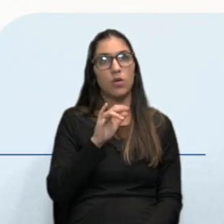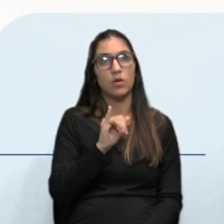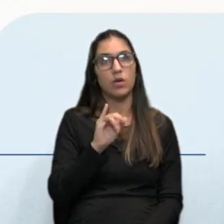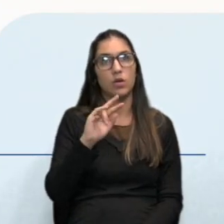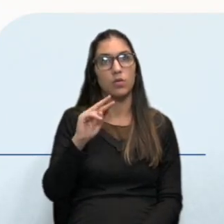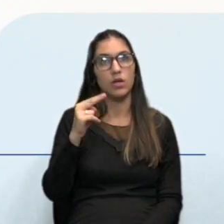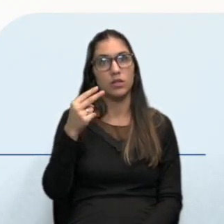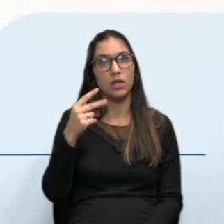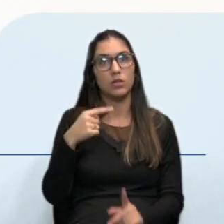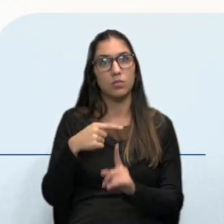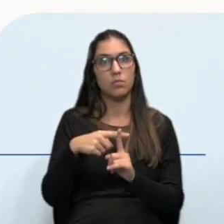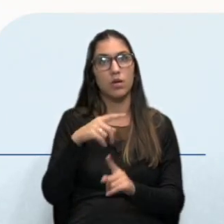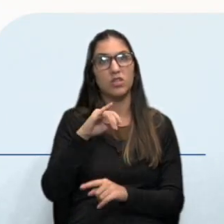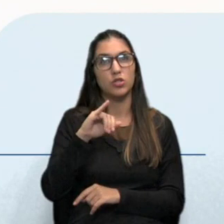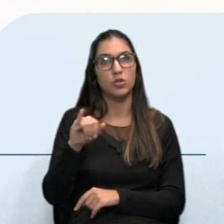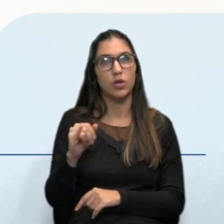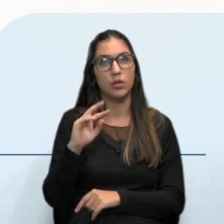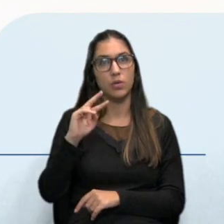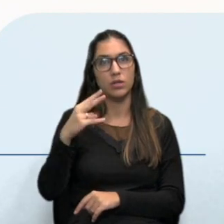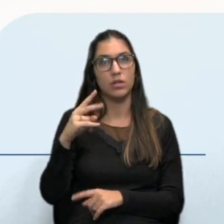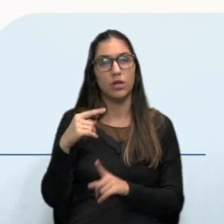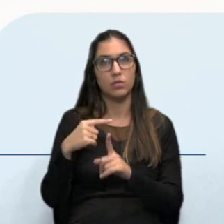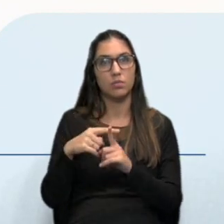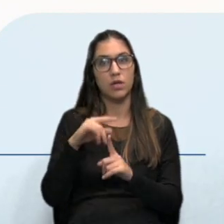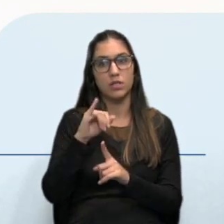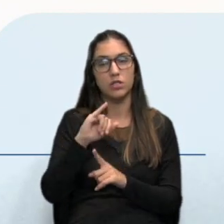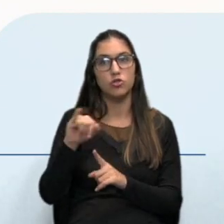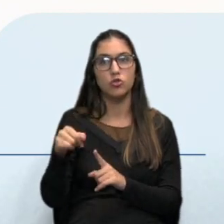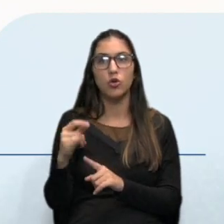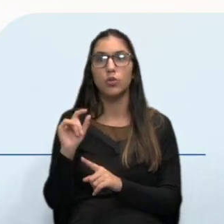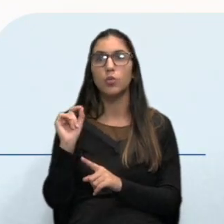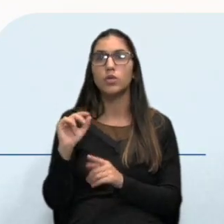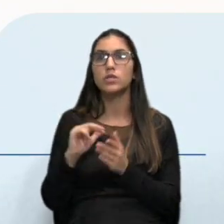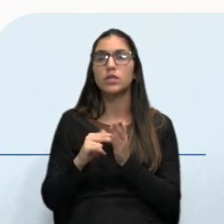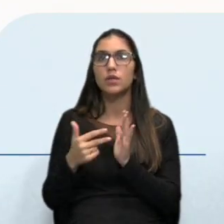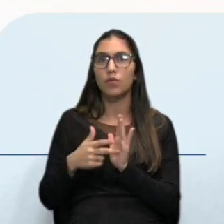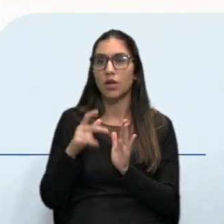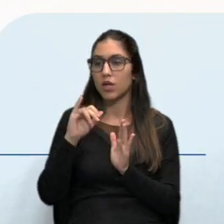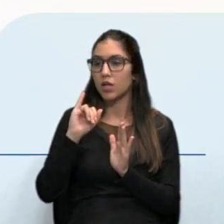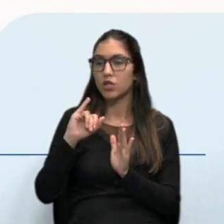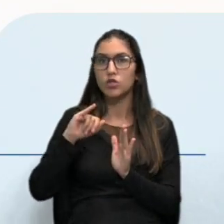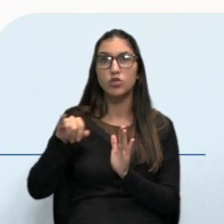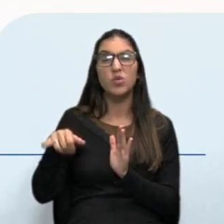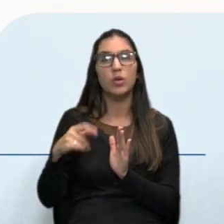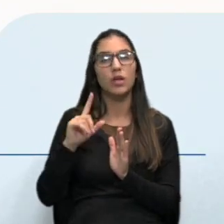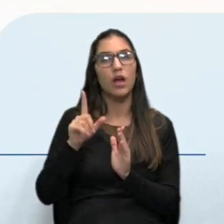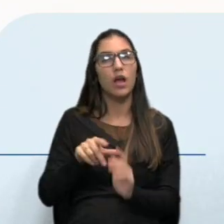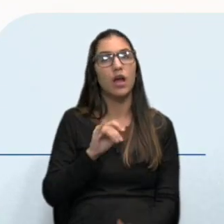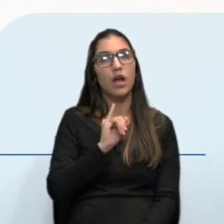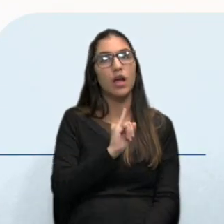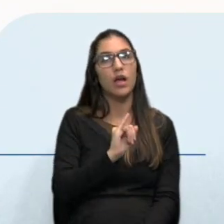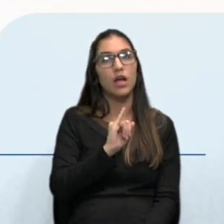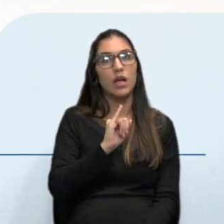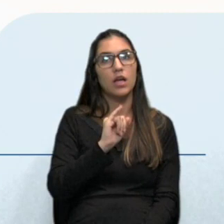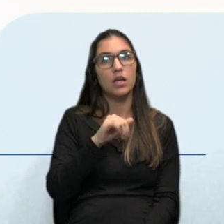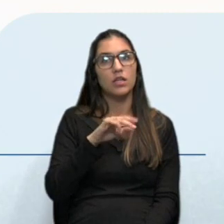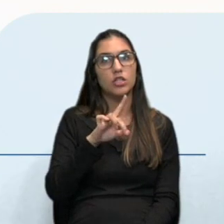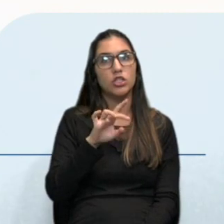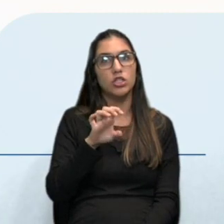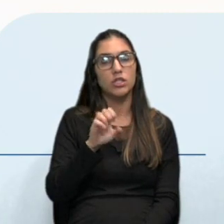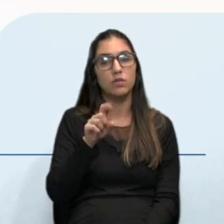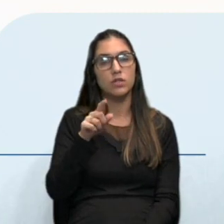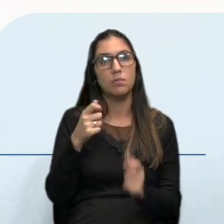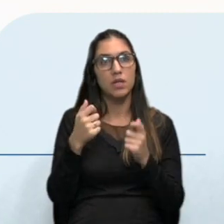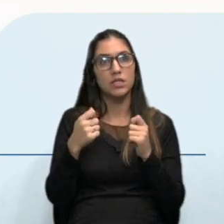mais J quadrado mais IJ. E o que é I e J? I e J são os índices que você tem que andar nesse